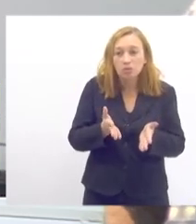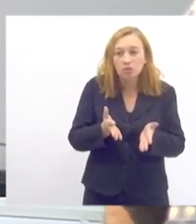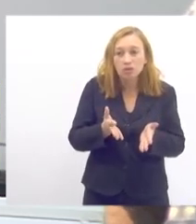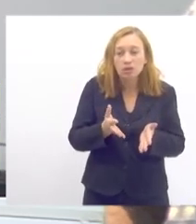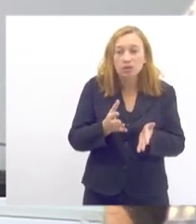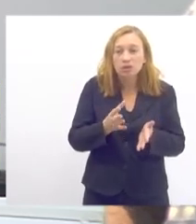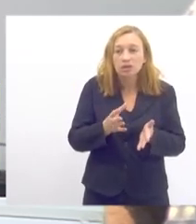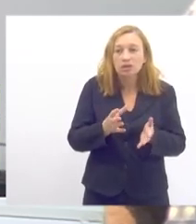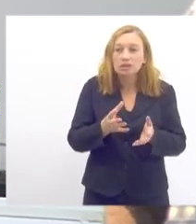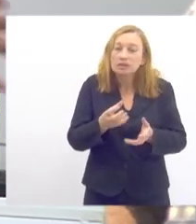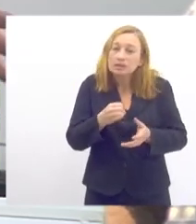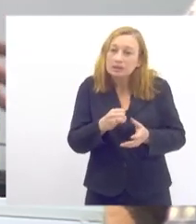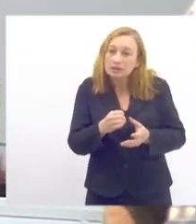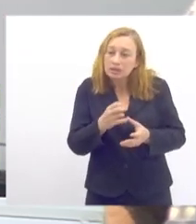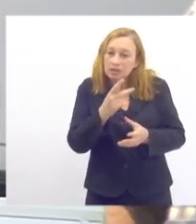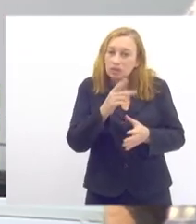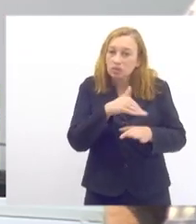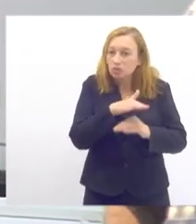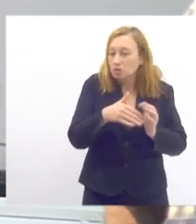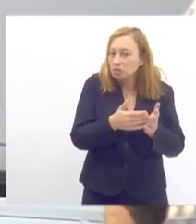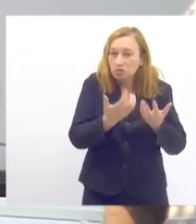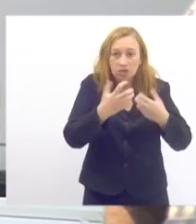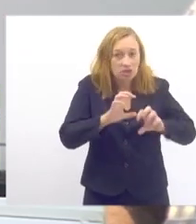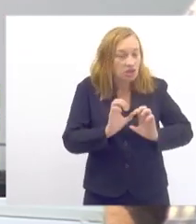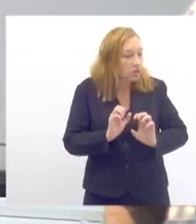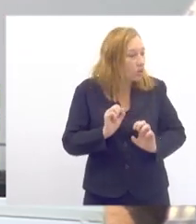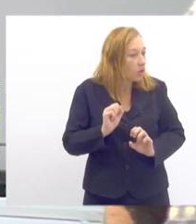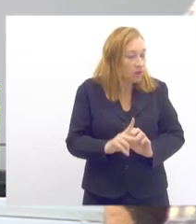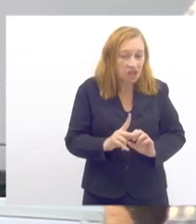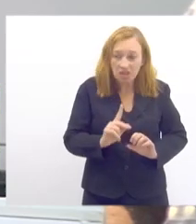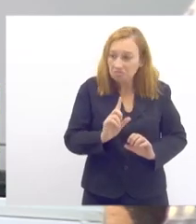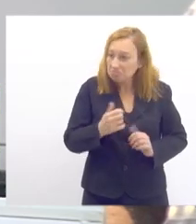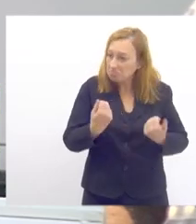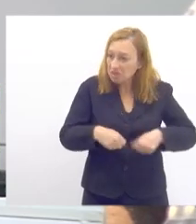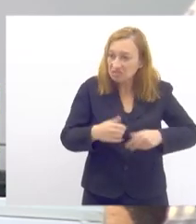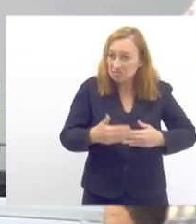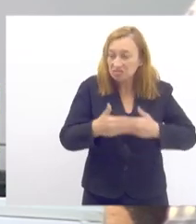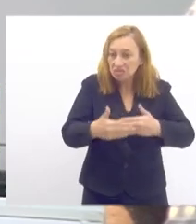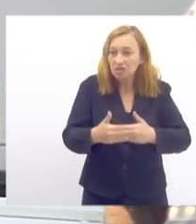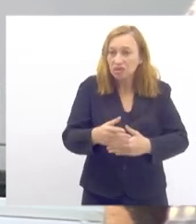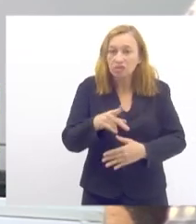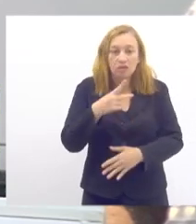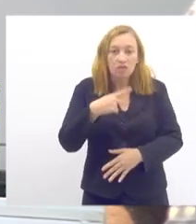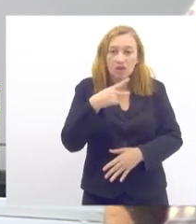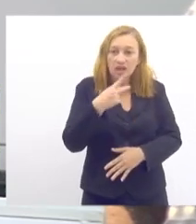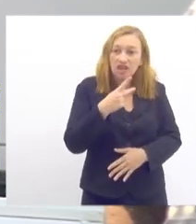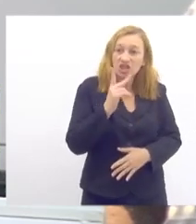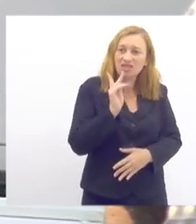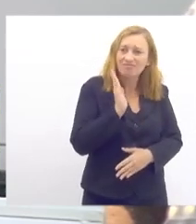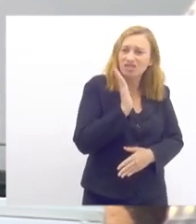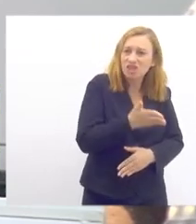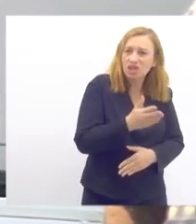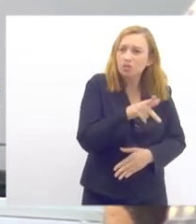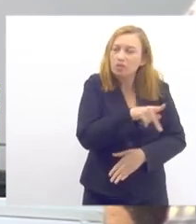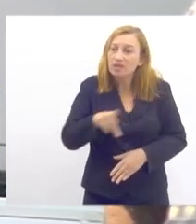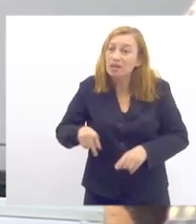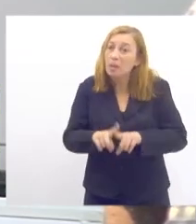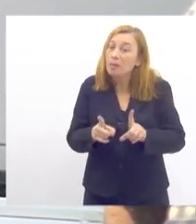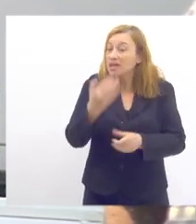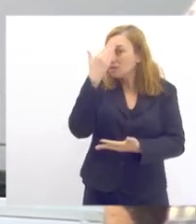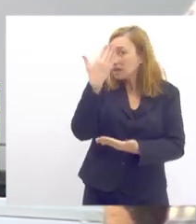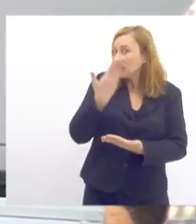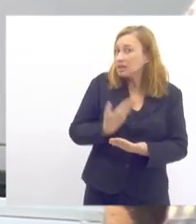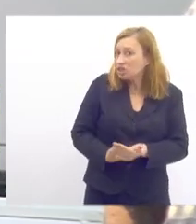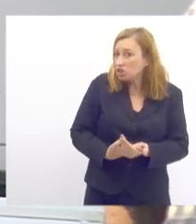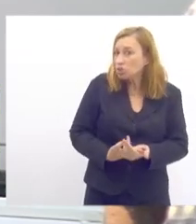Se não tiver concordância, eu peço que não avancemos. Não tratei isso diretamente com o presidente, mas eu